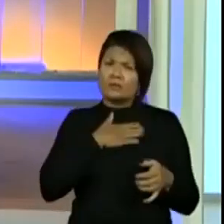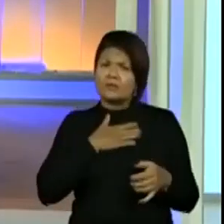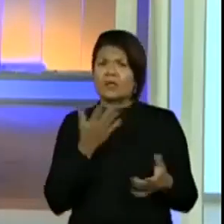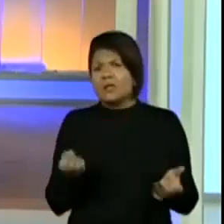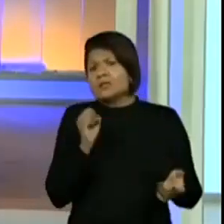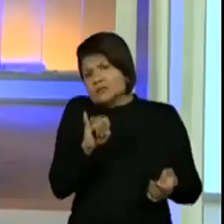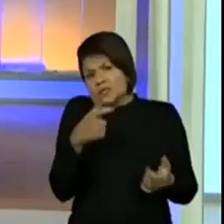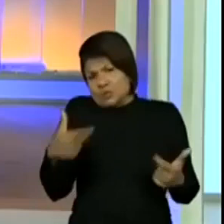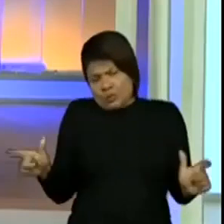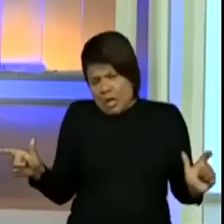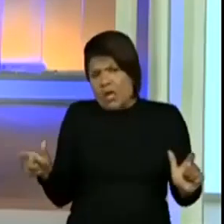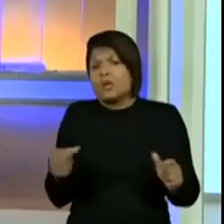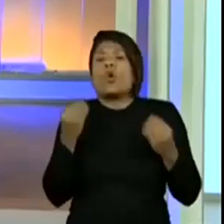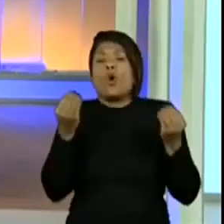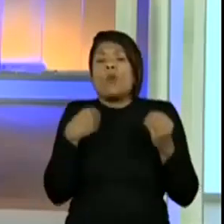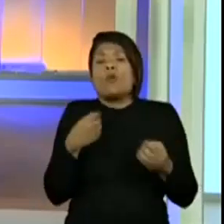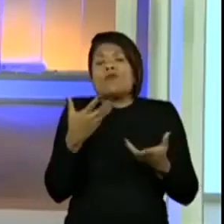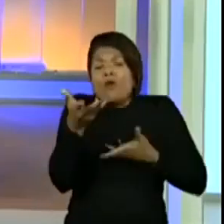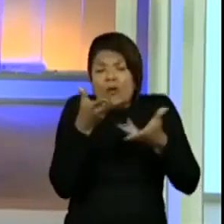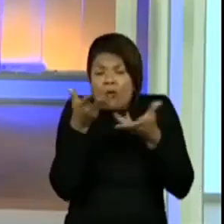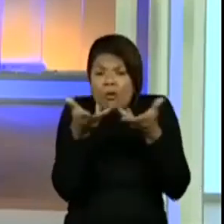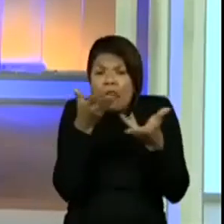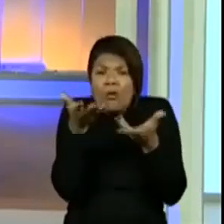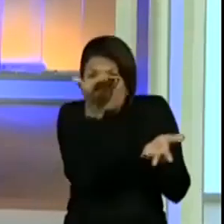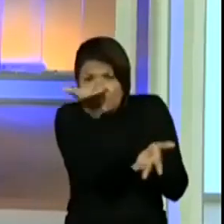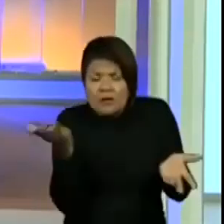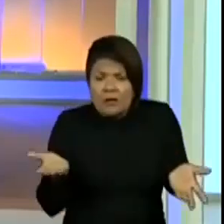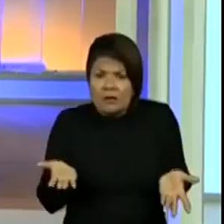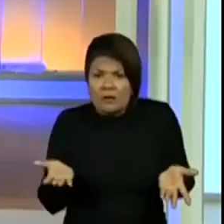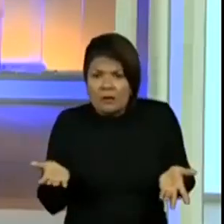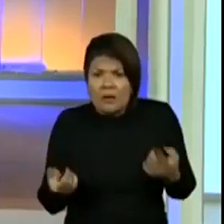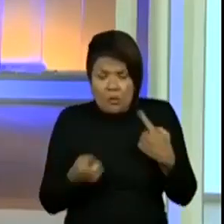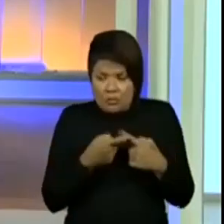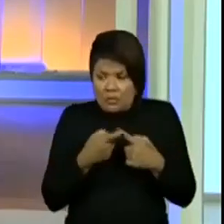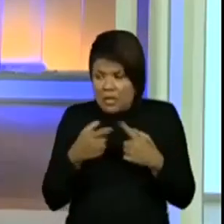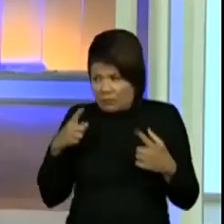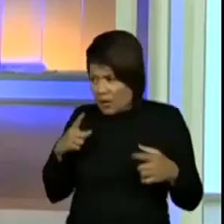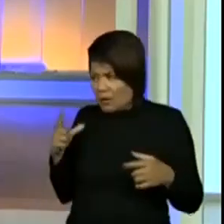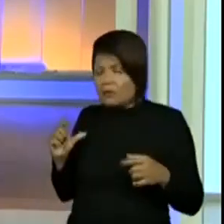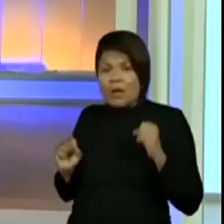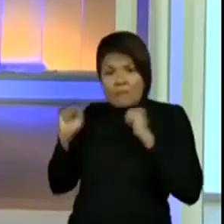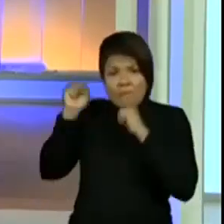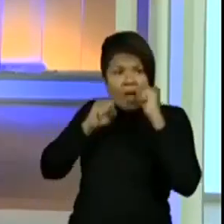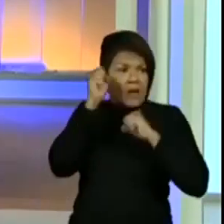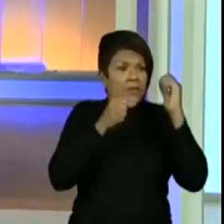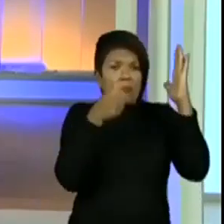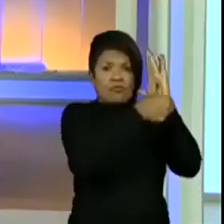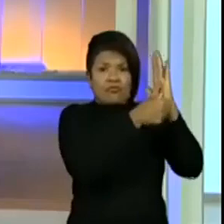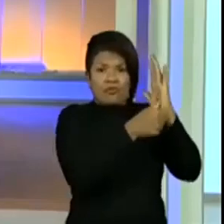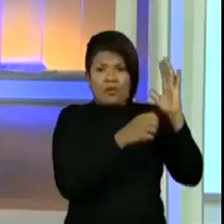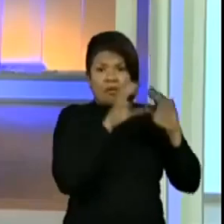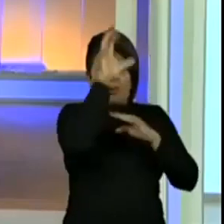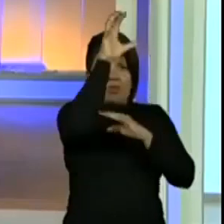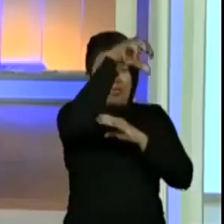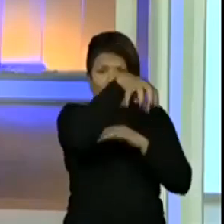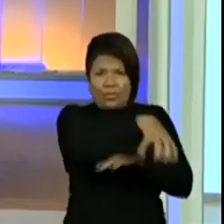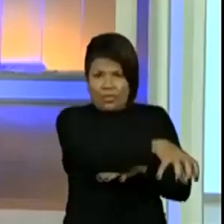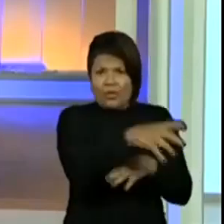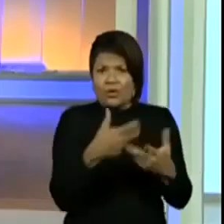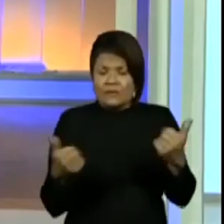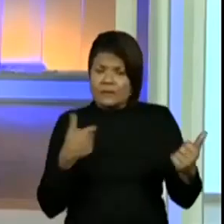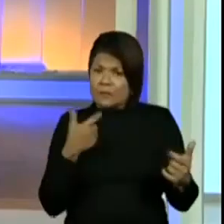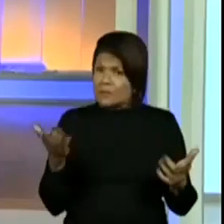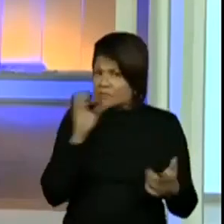agora trocando ideia com vocês, meus grandes mestres. Sim, afinal eu estou rodeado de máquinas. O grande problema, prestem